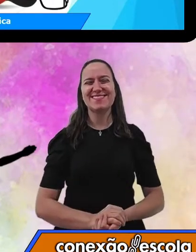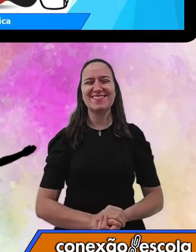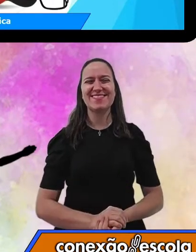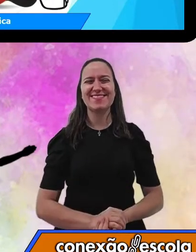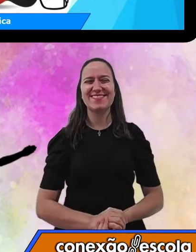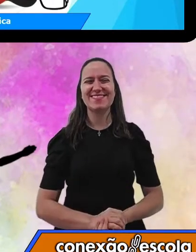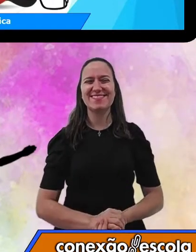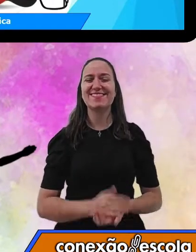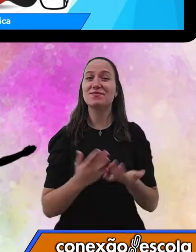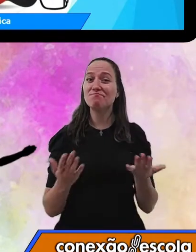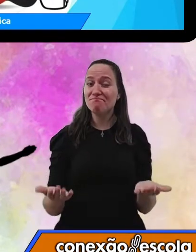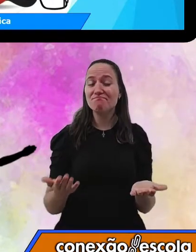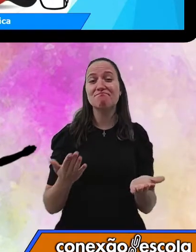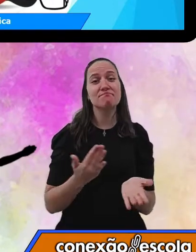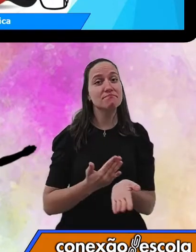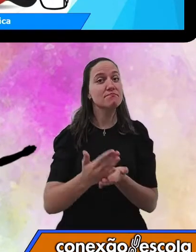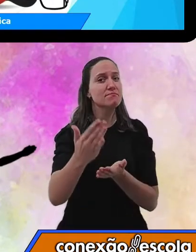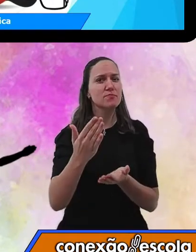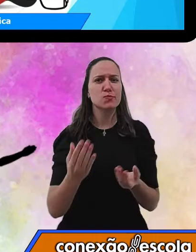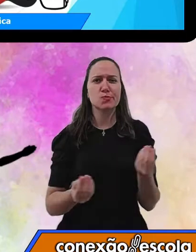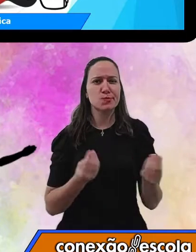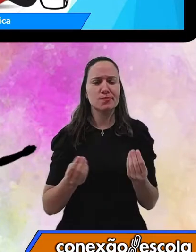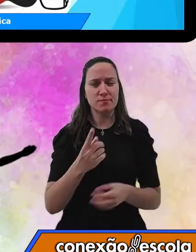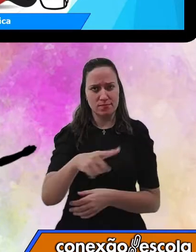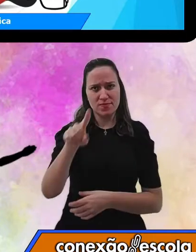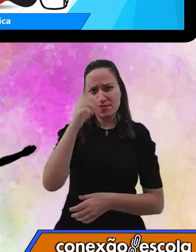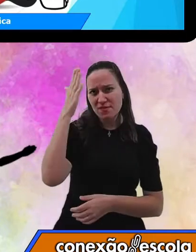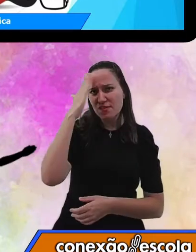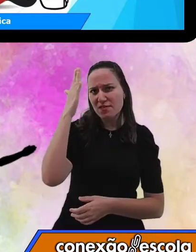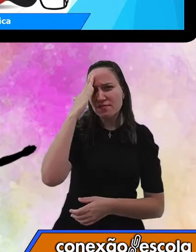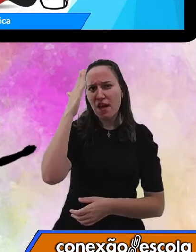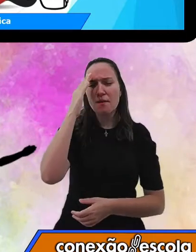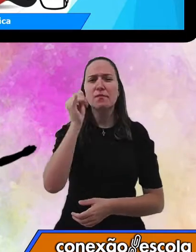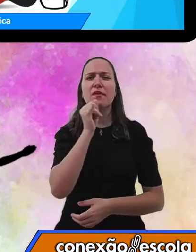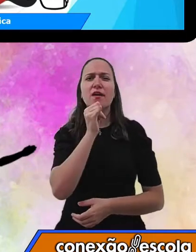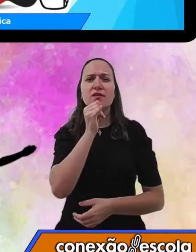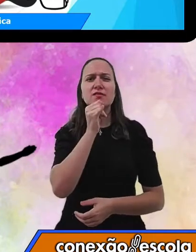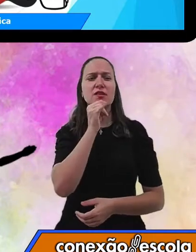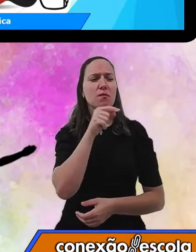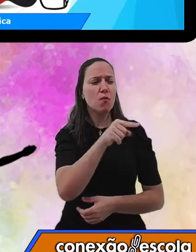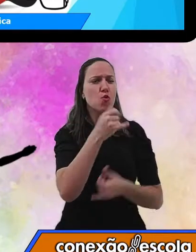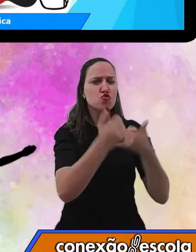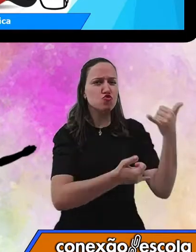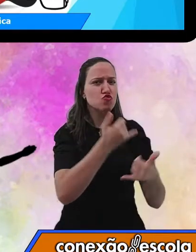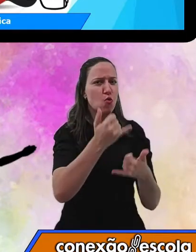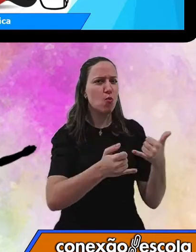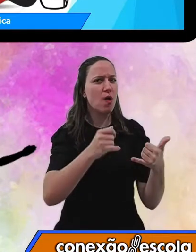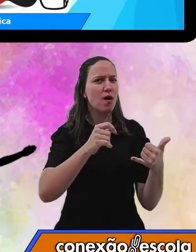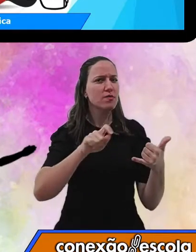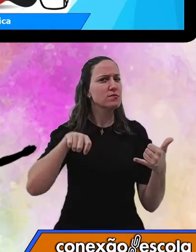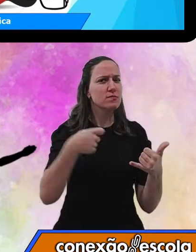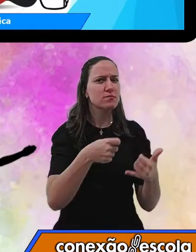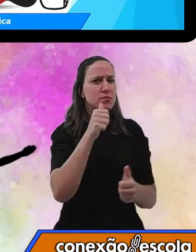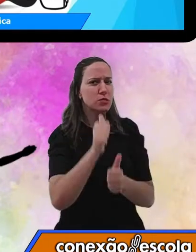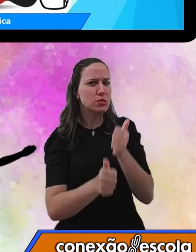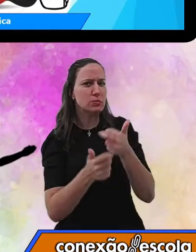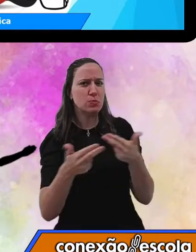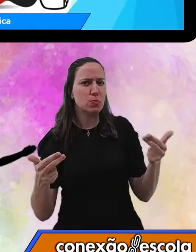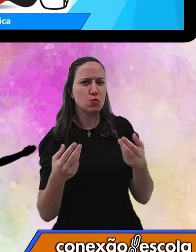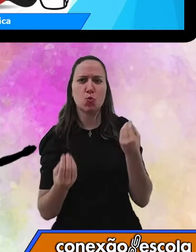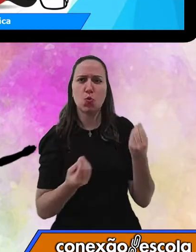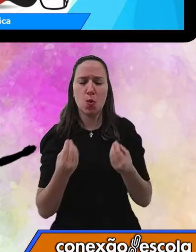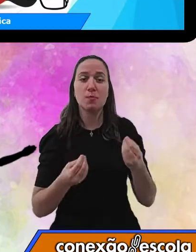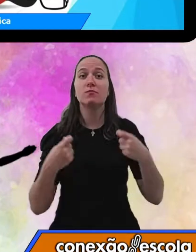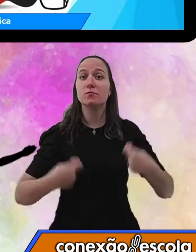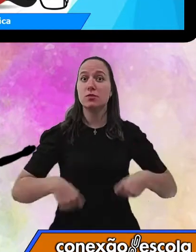Então, para começar, todo mundo sabe quando um jogo pode ser considerado um esporte? É simples, tem que